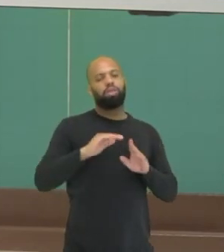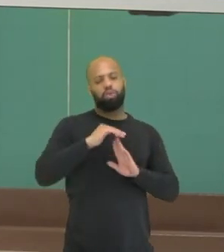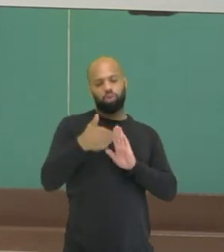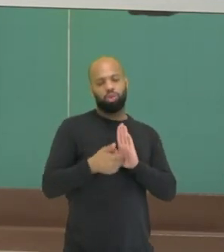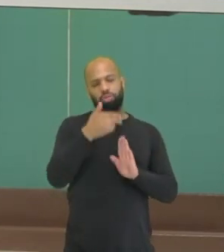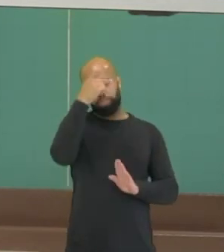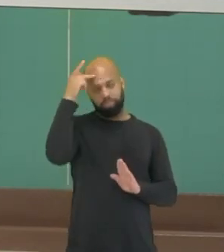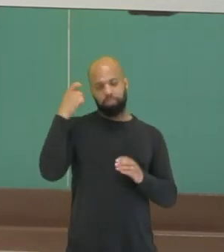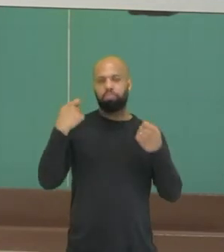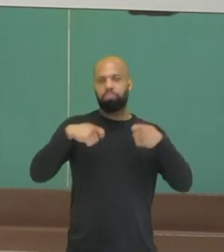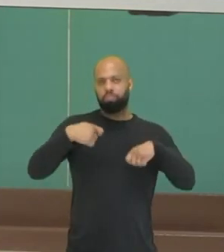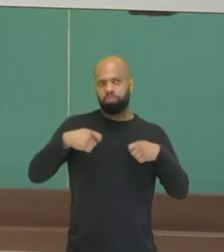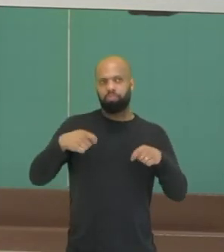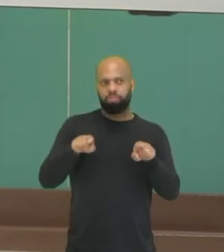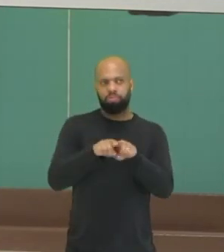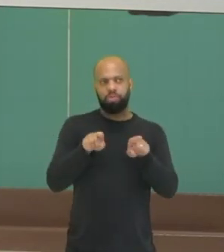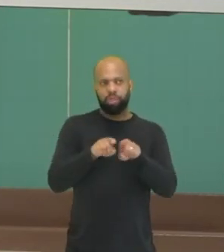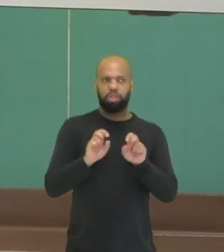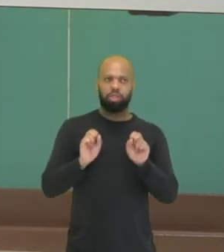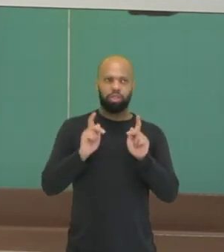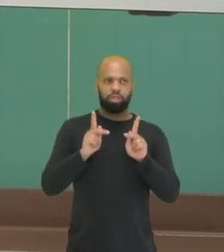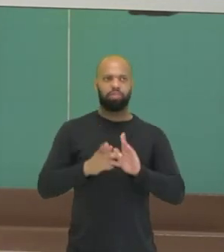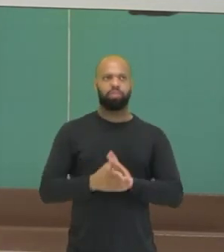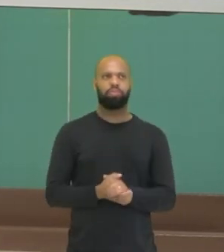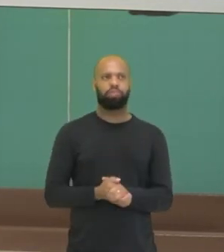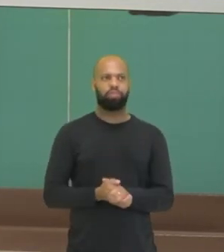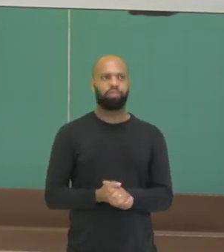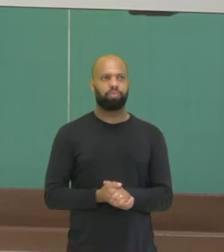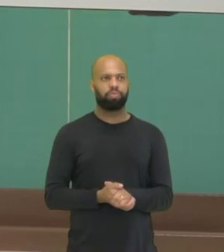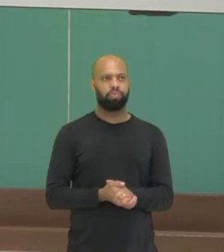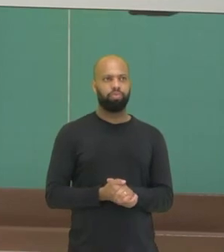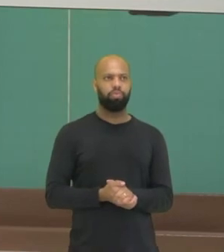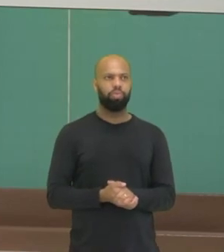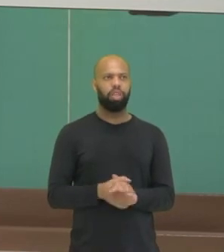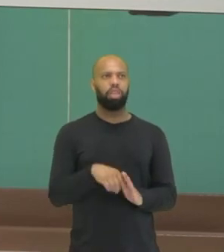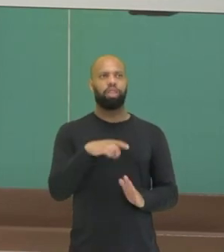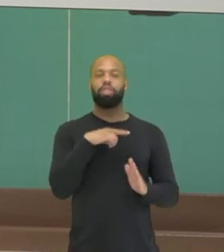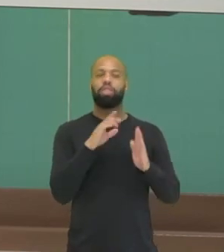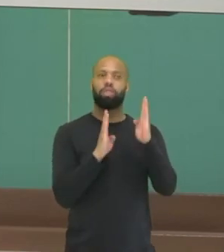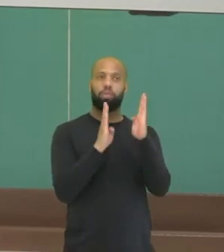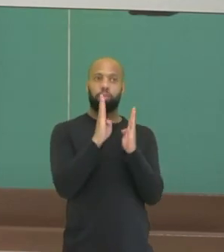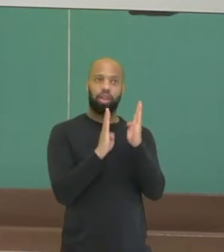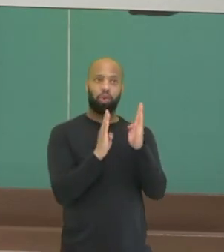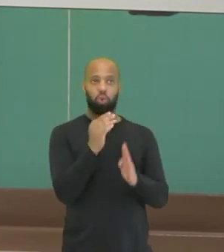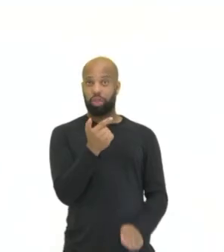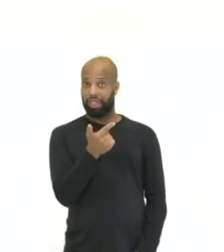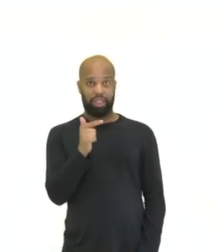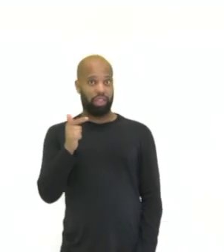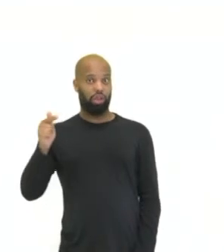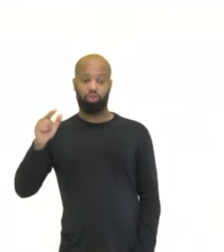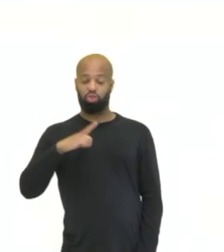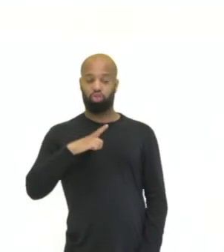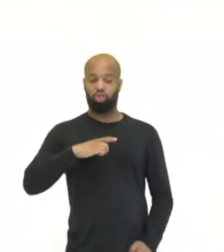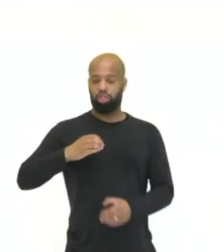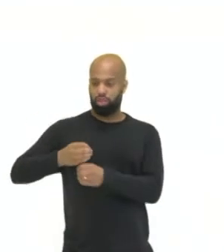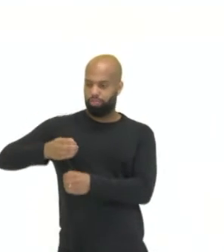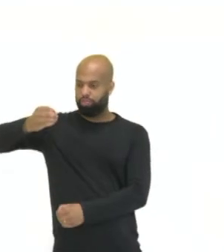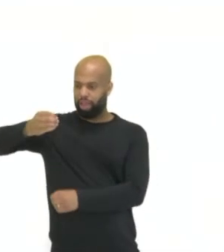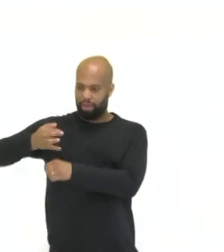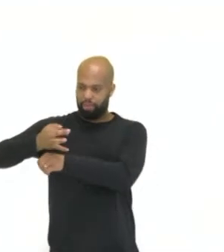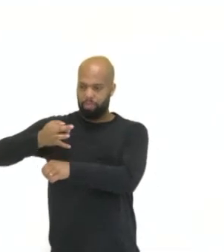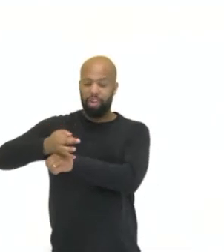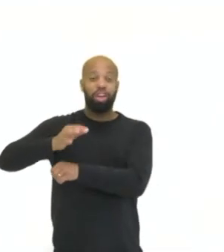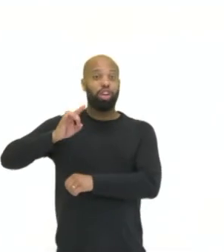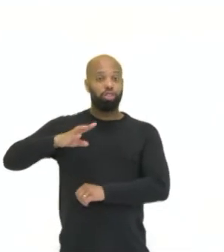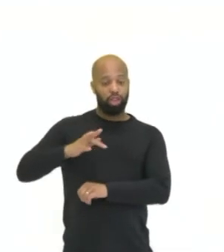para todos se hidratarem, enfim, para abastecer a cidade. Numa época onde não há vigas e concretos, técnica de edificar forma de arco somente com